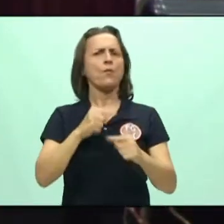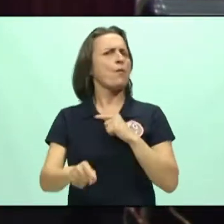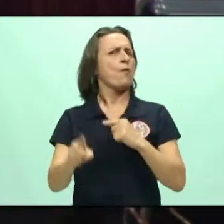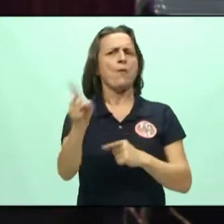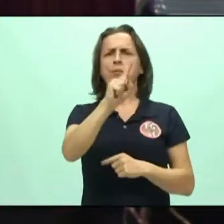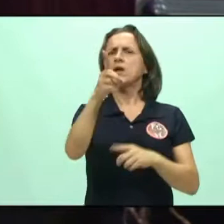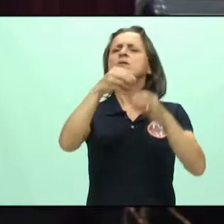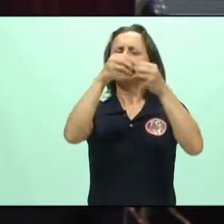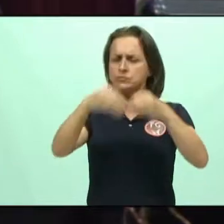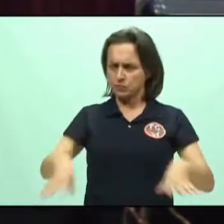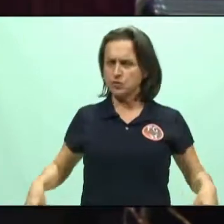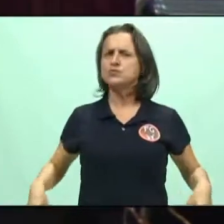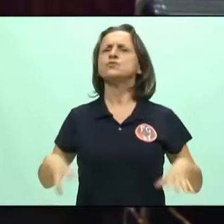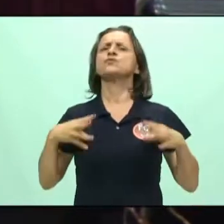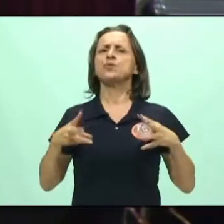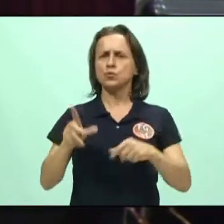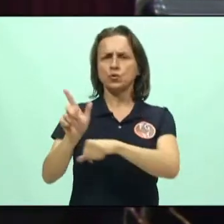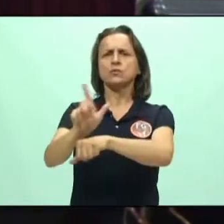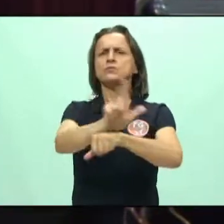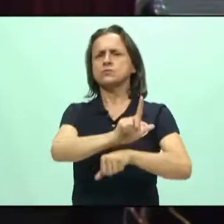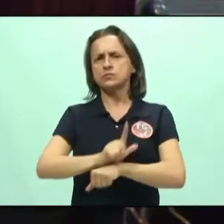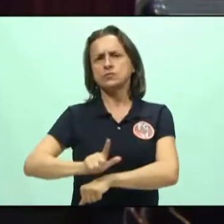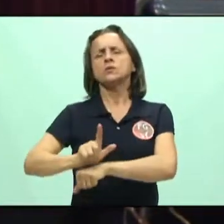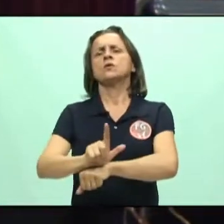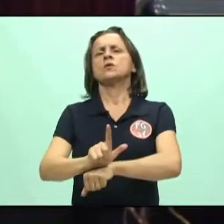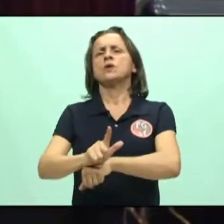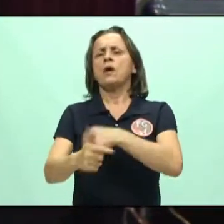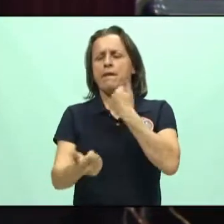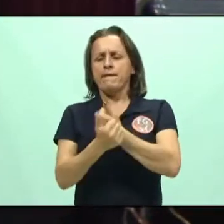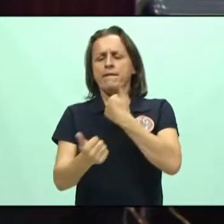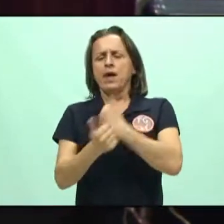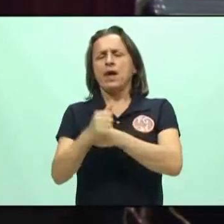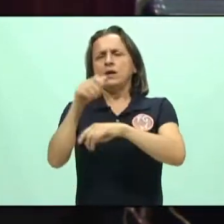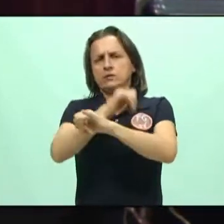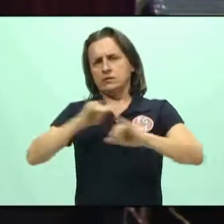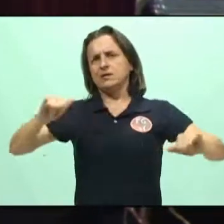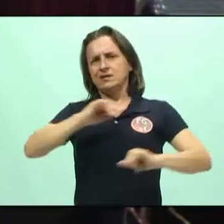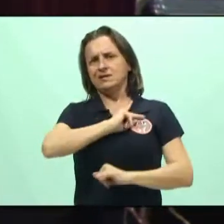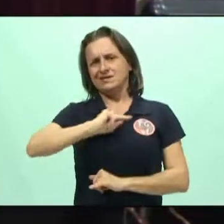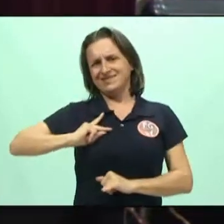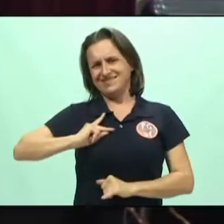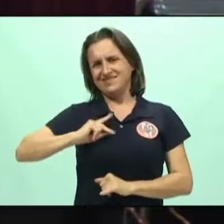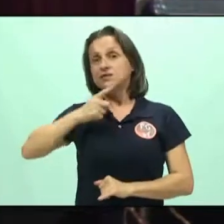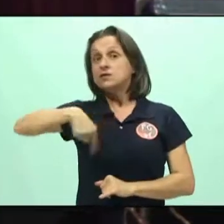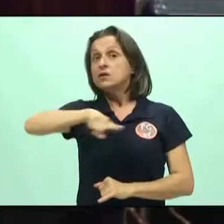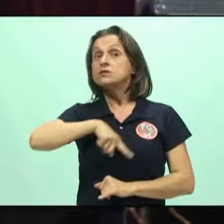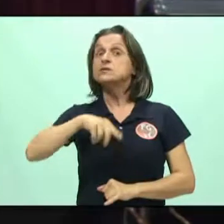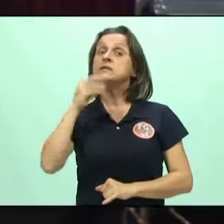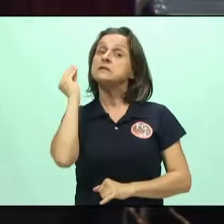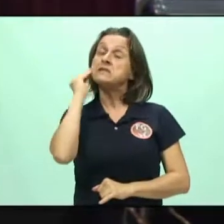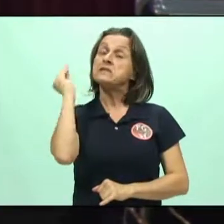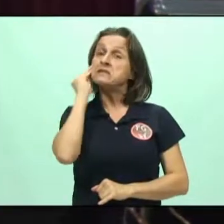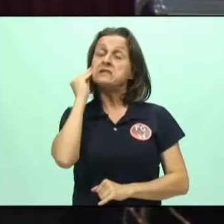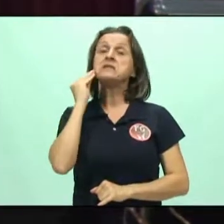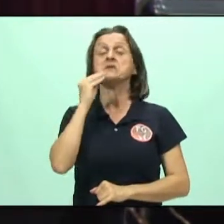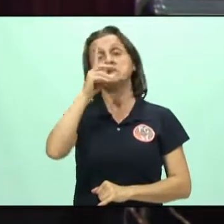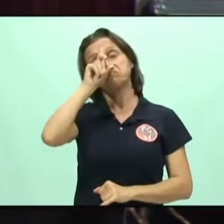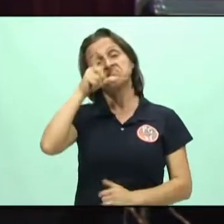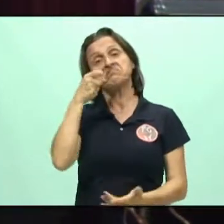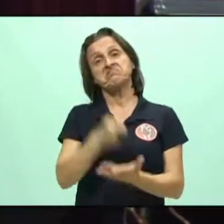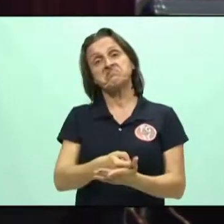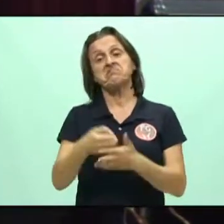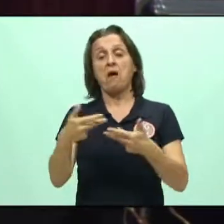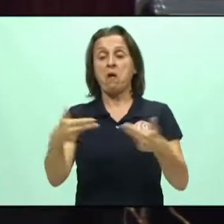prejudicou os Comerciantes ali em torno do Mercado Público nós estamos tentando buscar uma solução para atualize junto ao governo Municipal